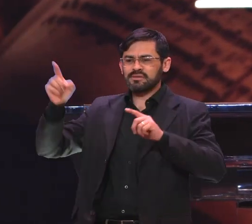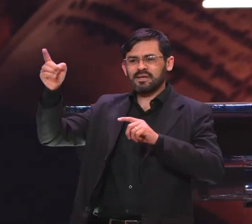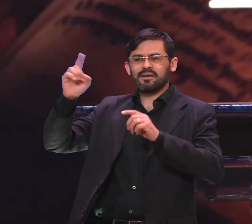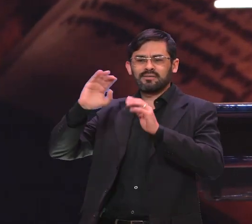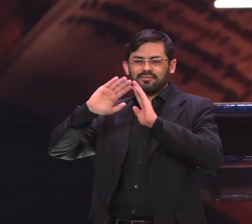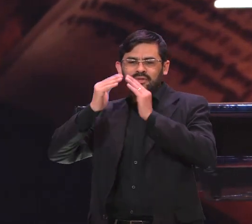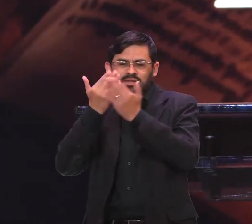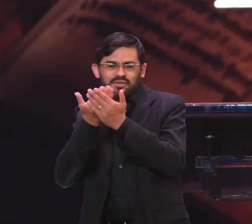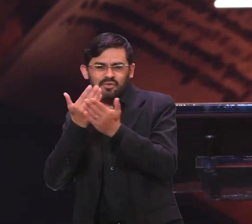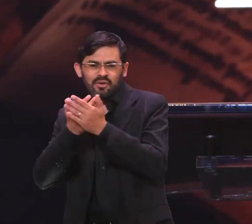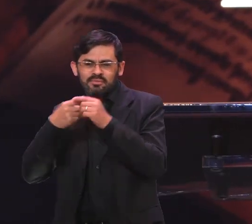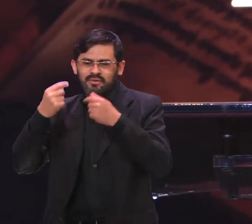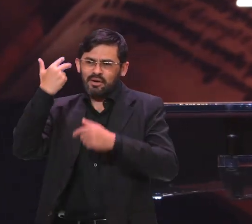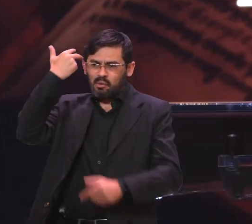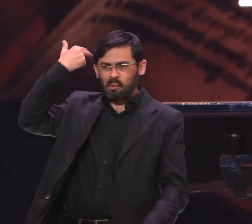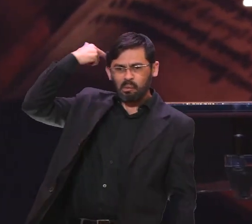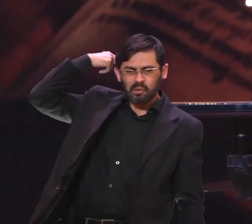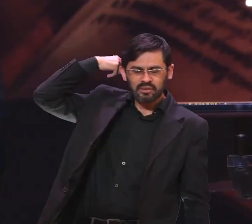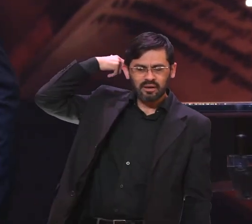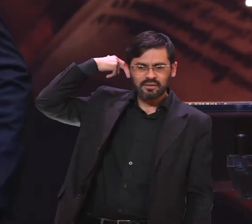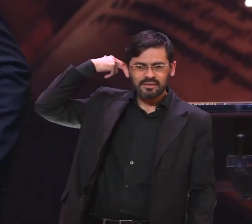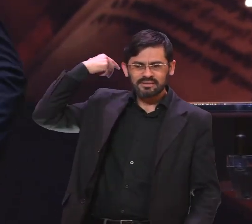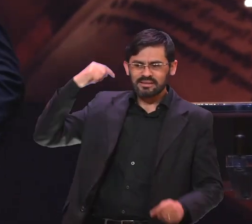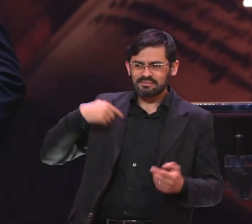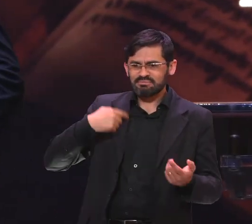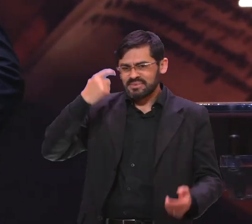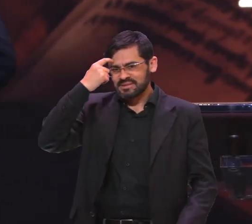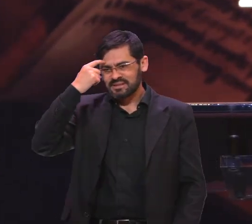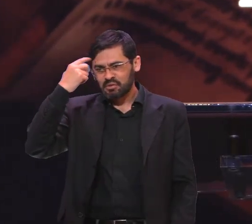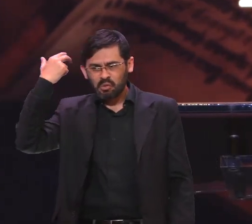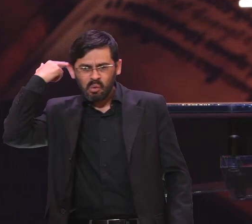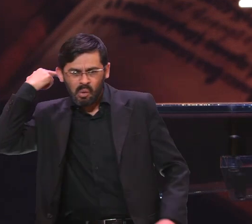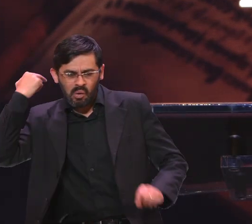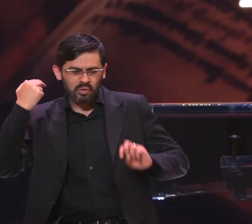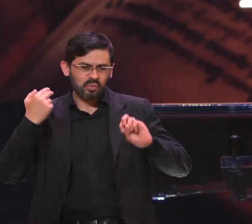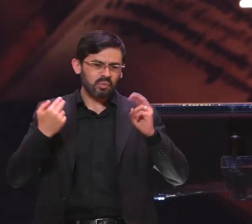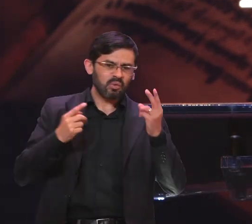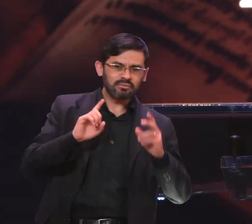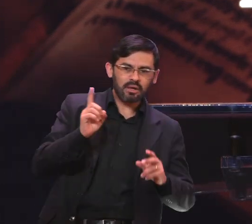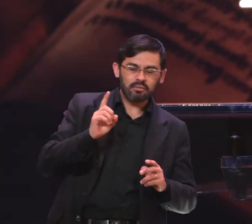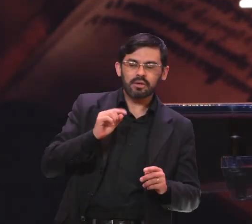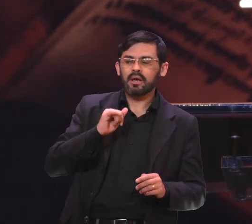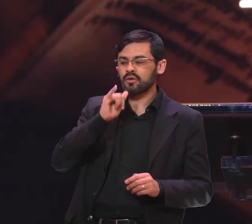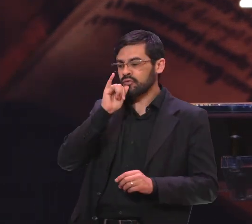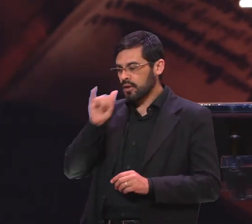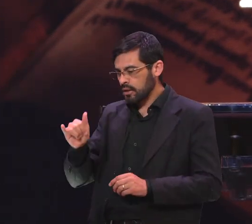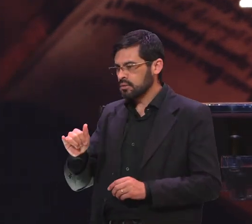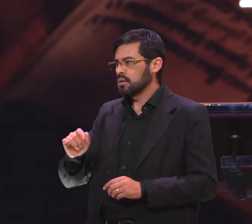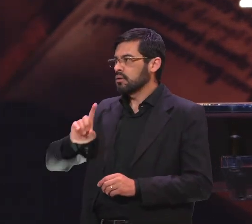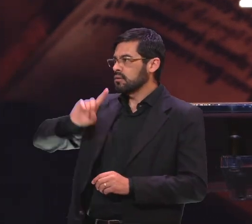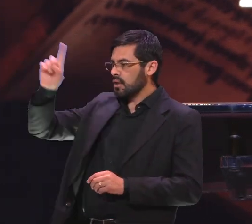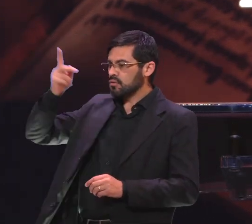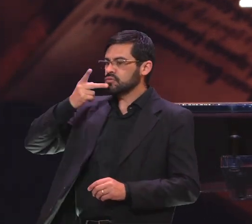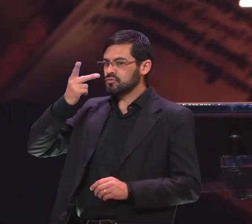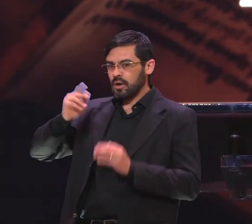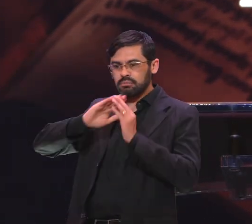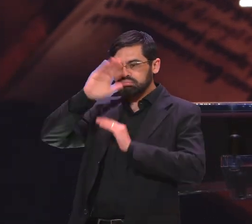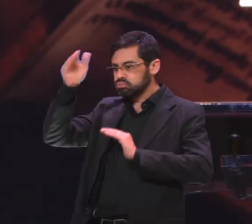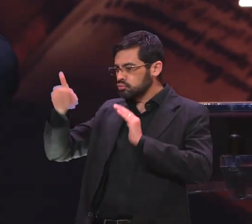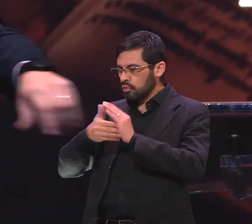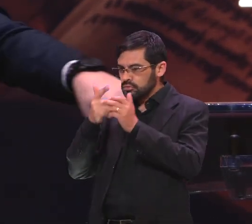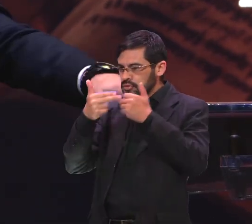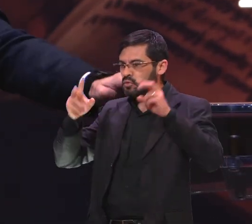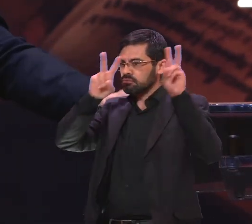cortar cabelo, e ele estava numa crise de adolescente. Falei: Deus fala sobre tudo, pega a Bíblia, vai orar que Deus vai falar